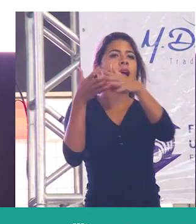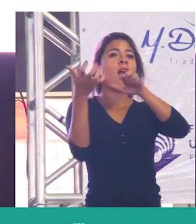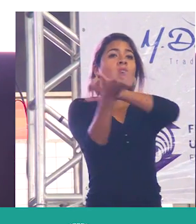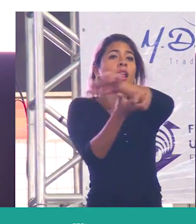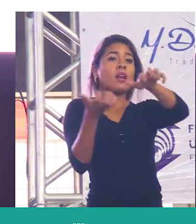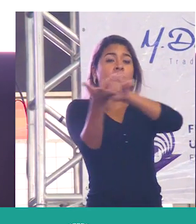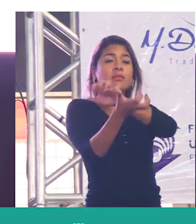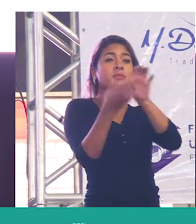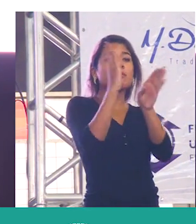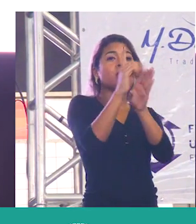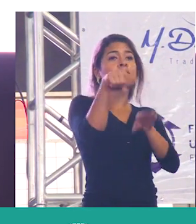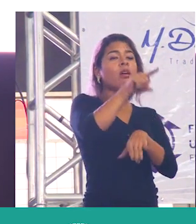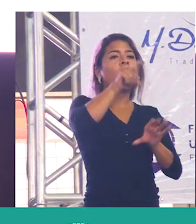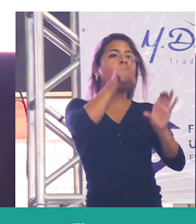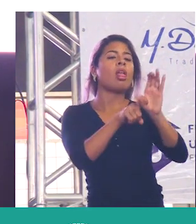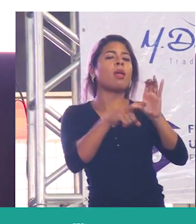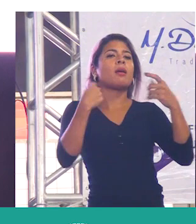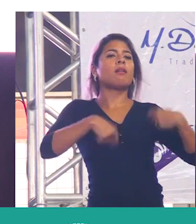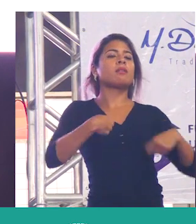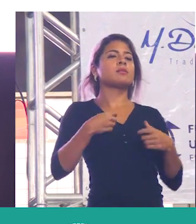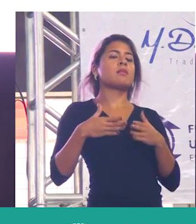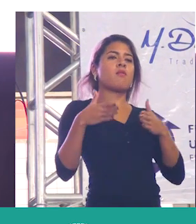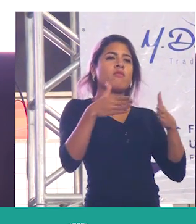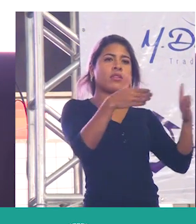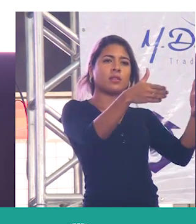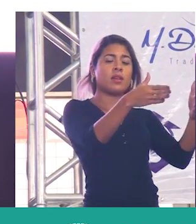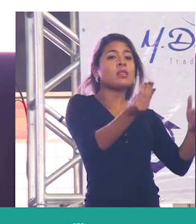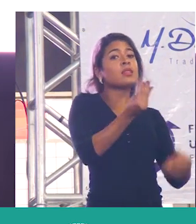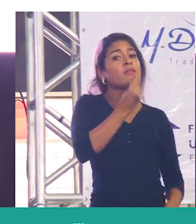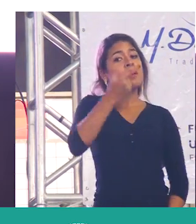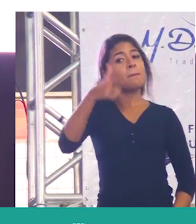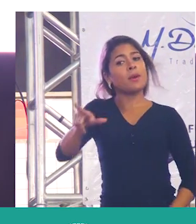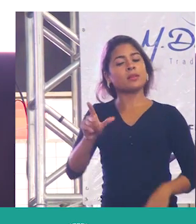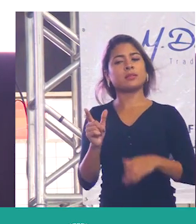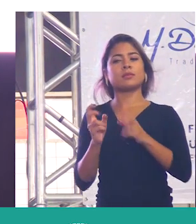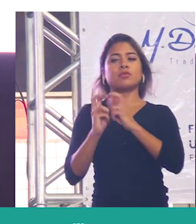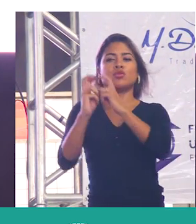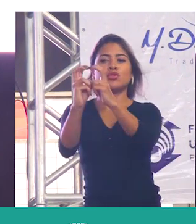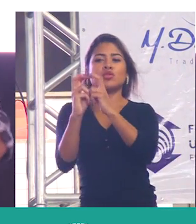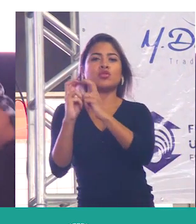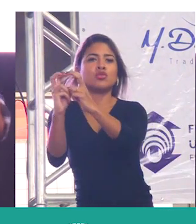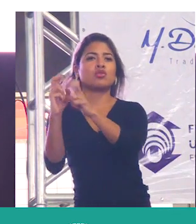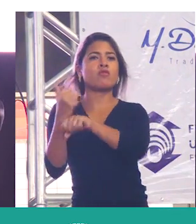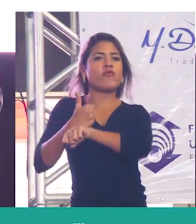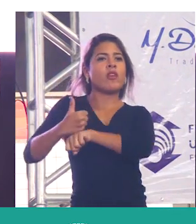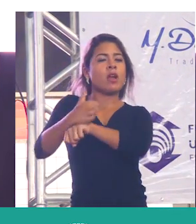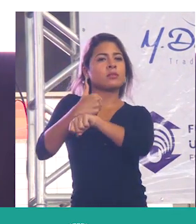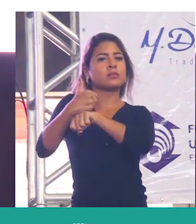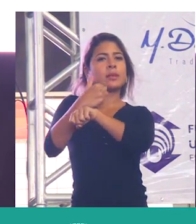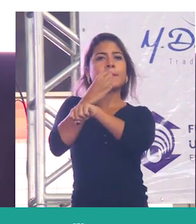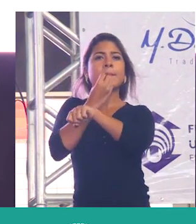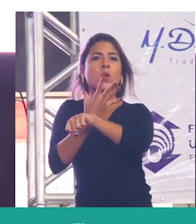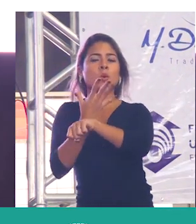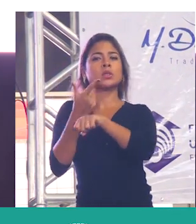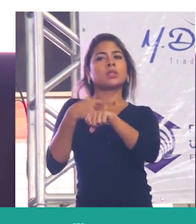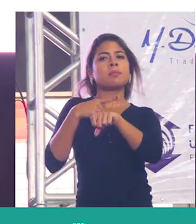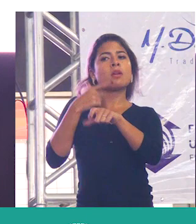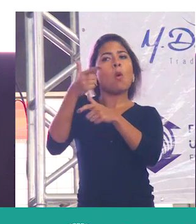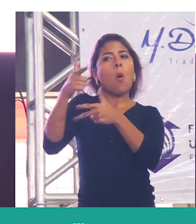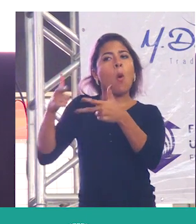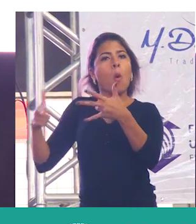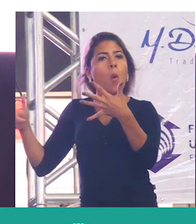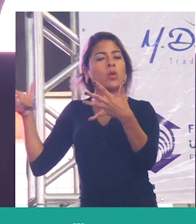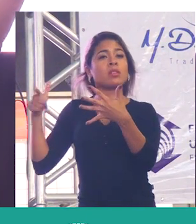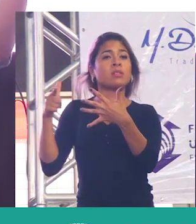rodovias. Porque se tivéssemos também ferrovias com qualidade, ferrovias e outras